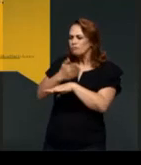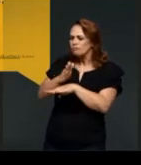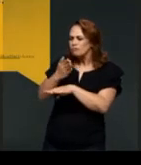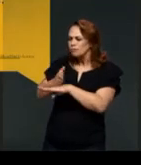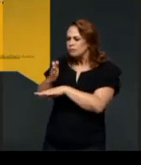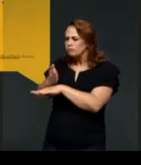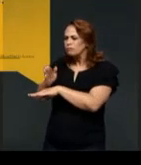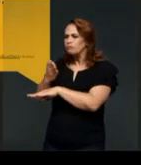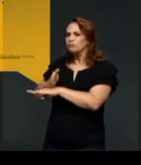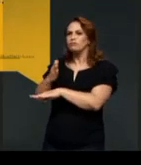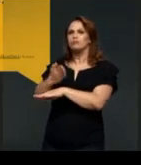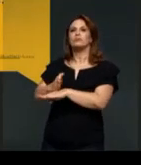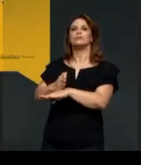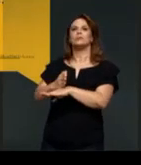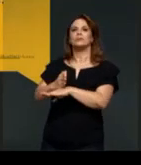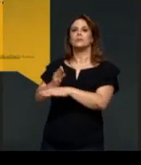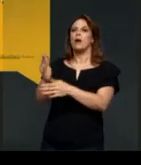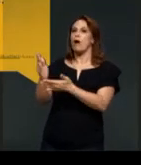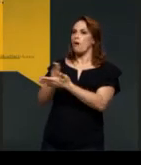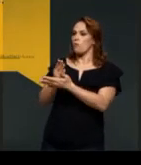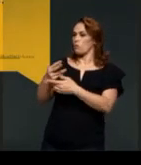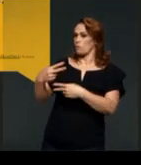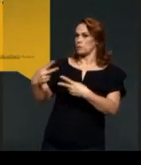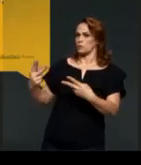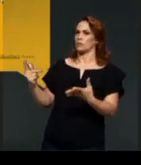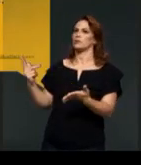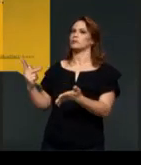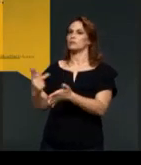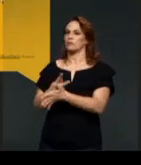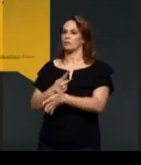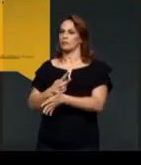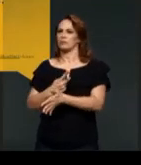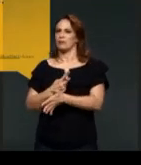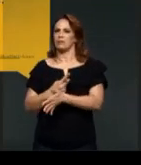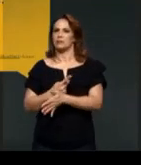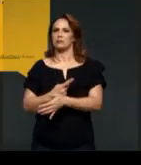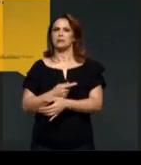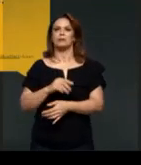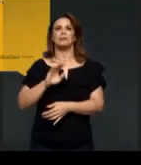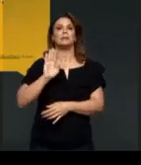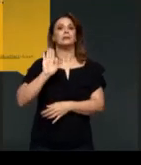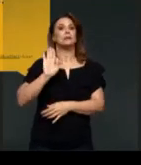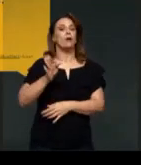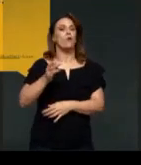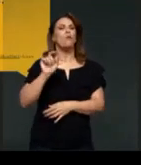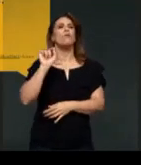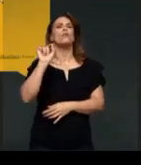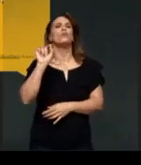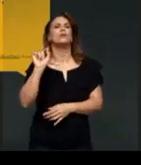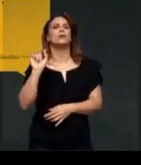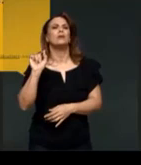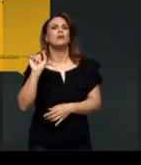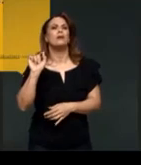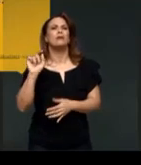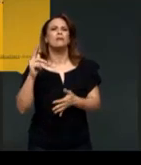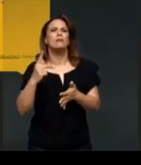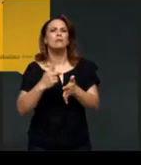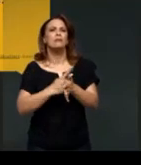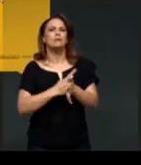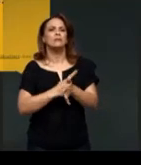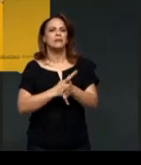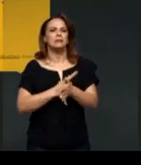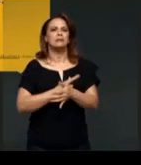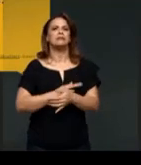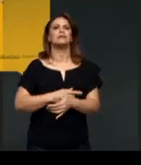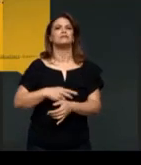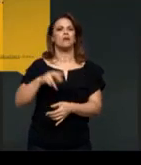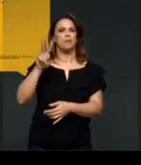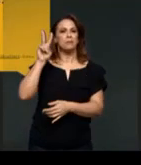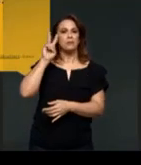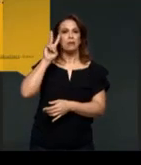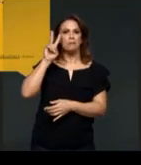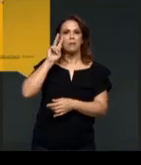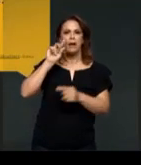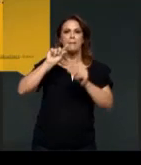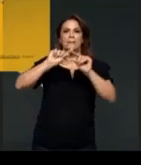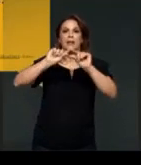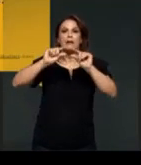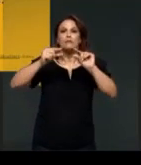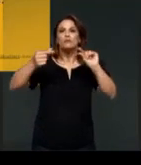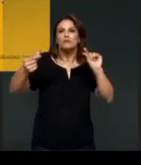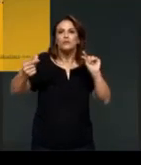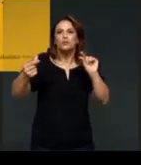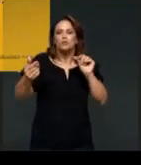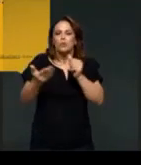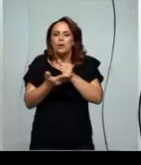poder ler esse texto e pensar no que acontece, eu vou lembrar com você aqui sobre a estrutura básica da frase do inglês, que